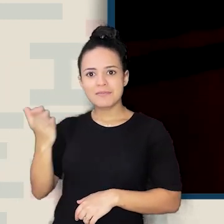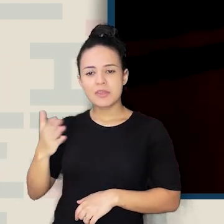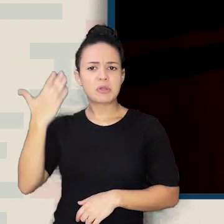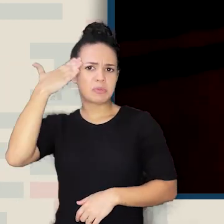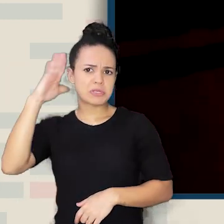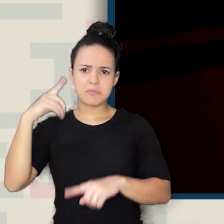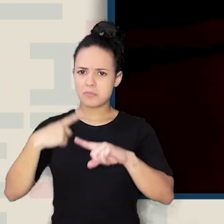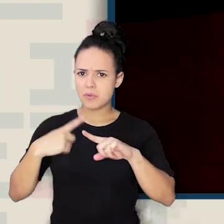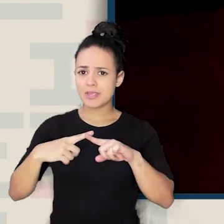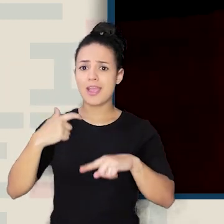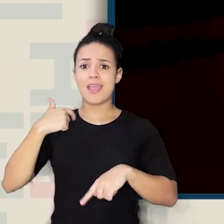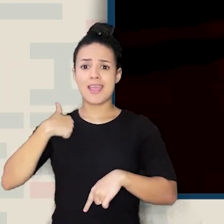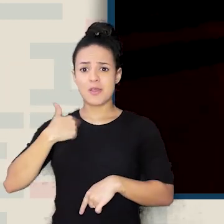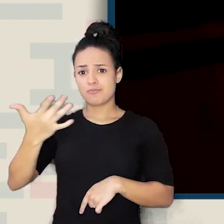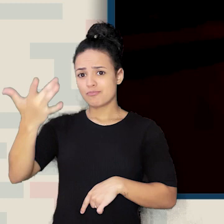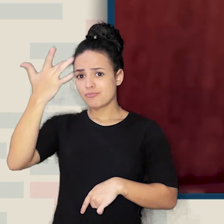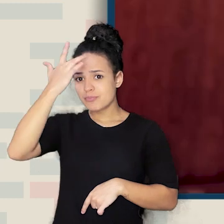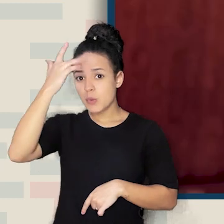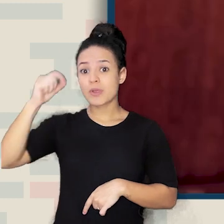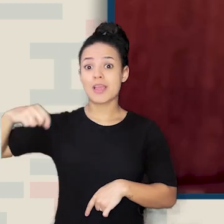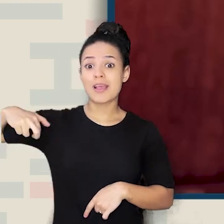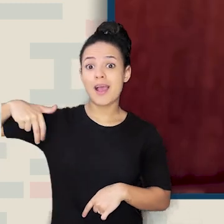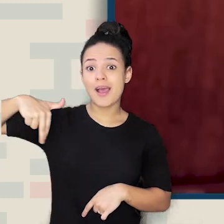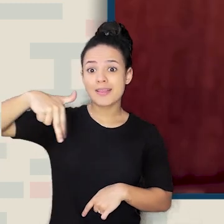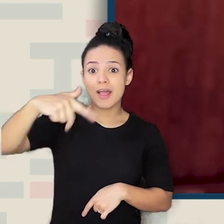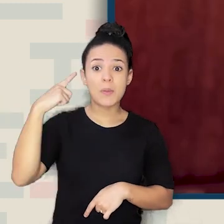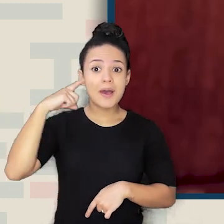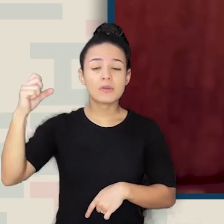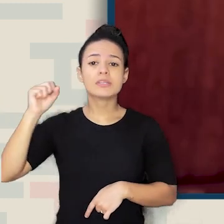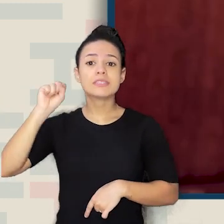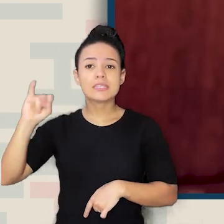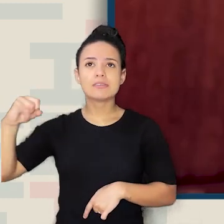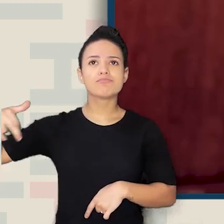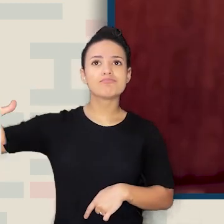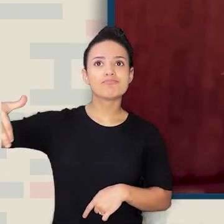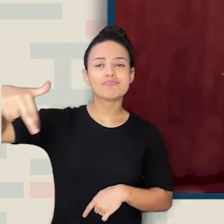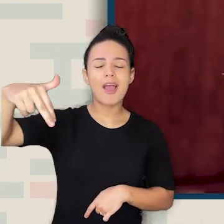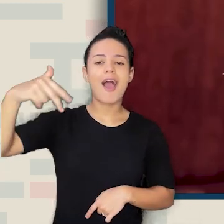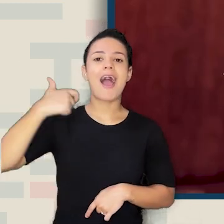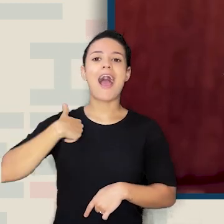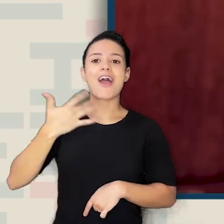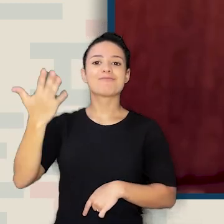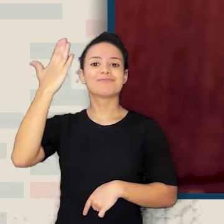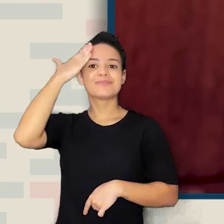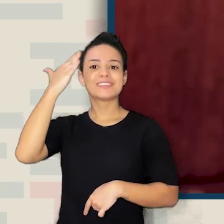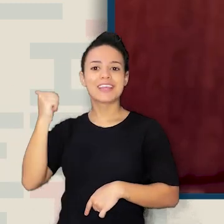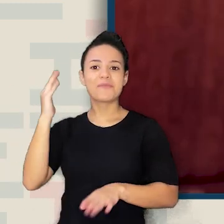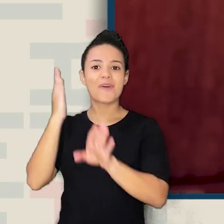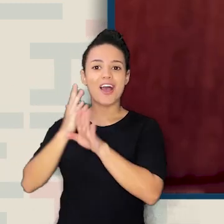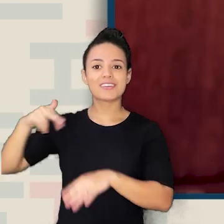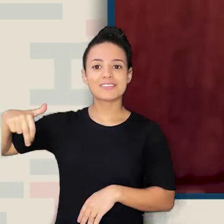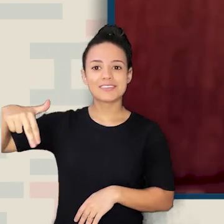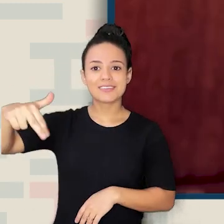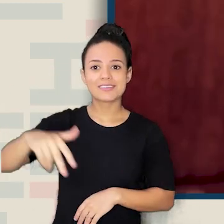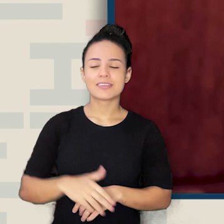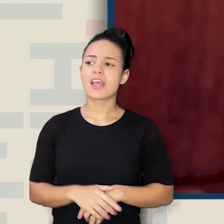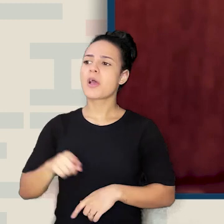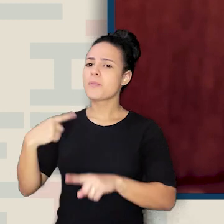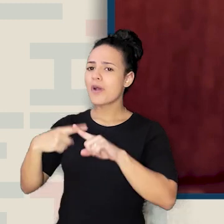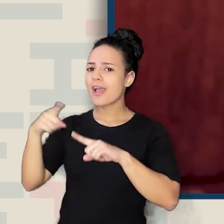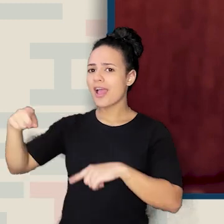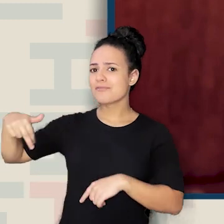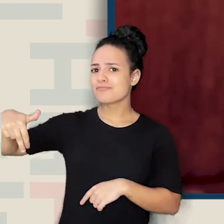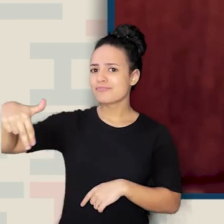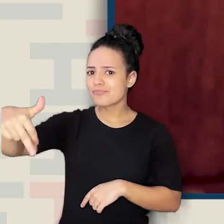mais memorizar às vezes o andado. Se a pessoa chega próxima, eu já sei que é aquela pessoa, pelo jeito de andar. Mas aí pelo jeito de andar, o que faz você